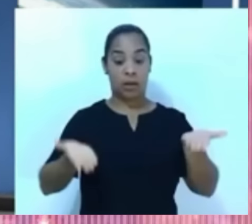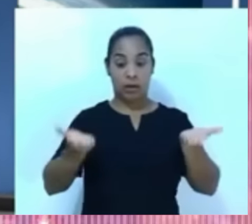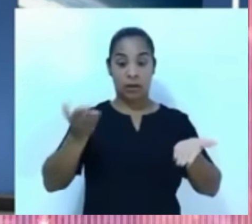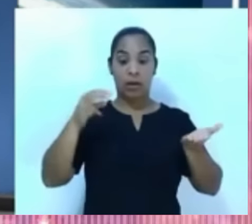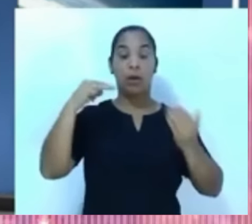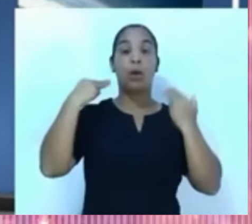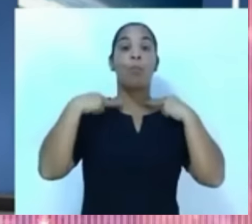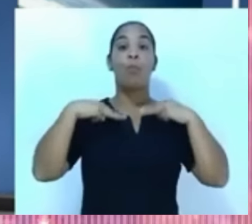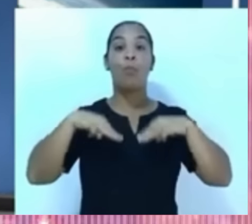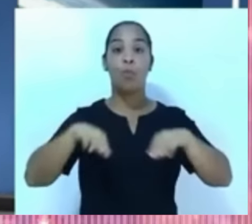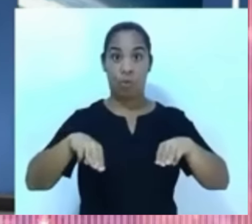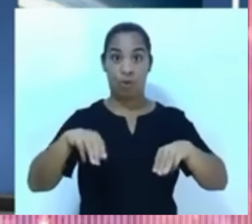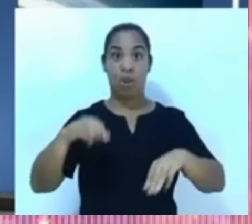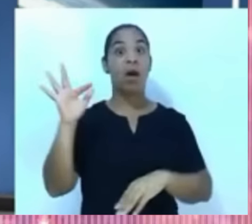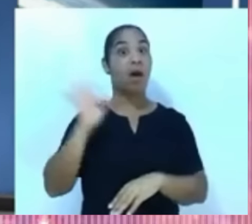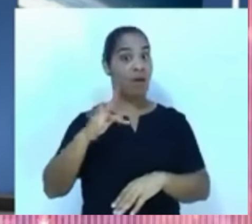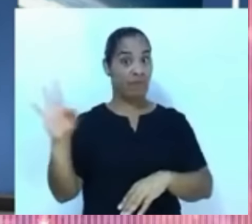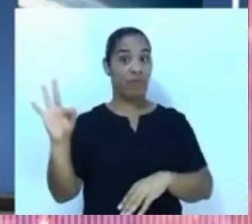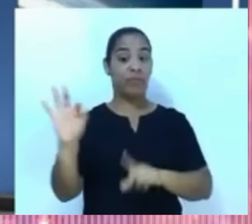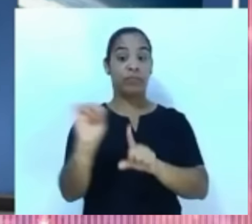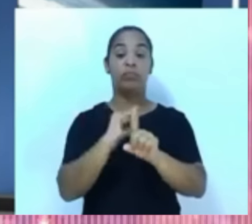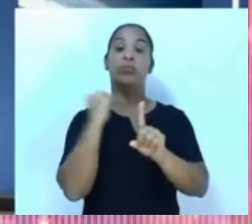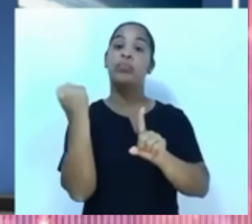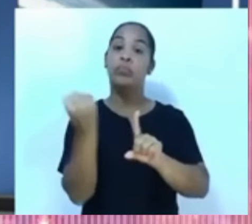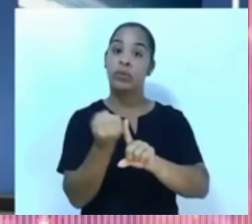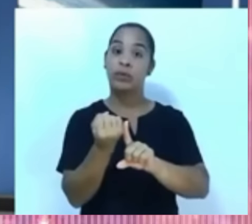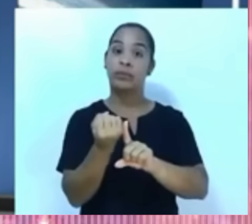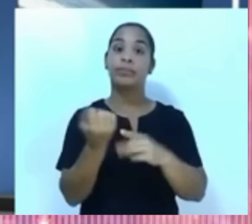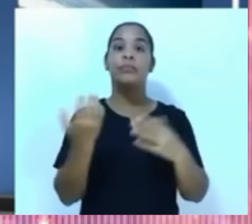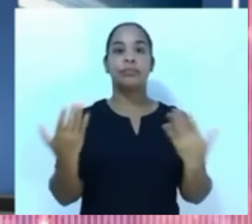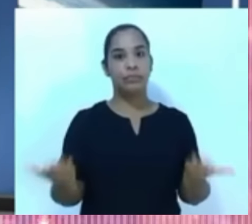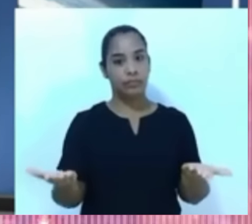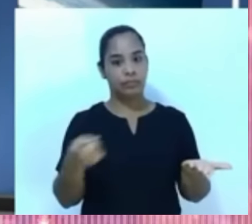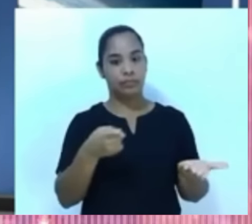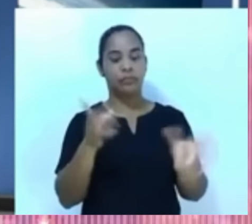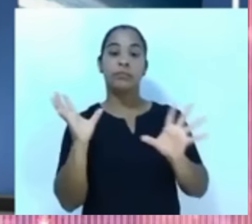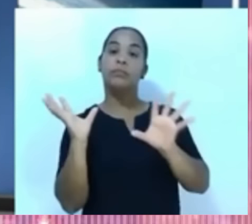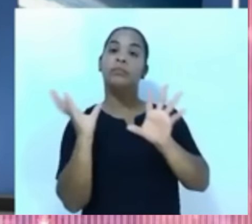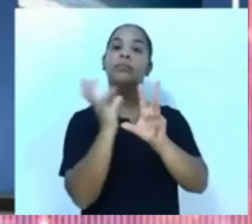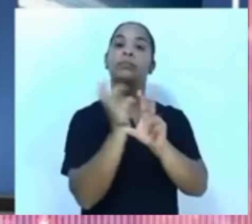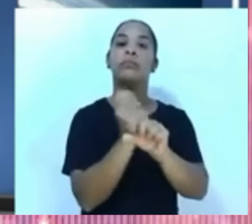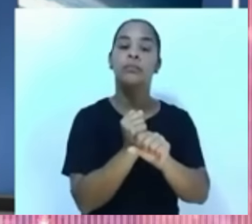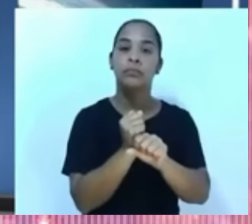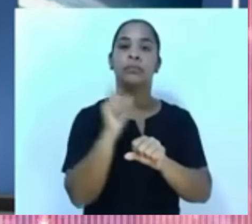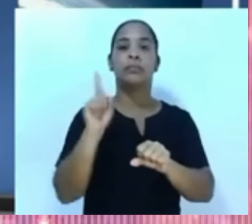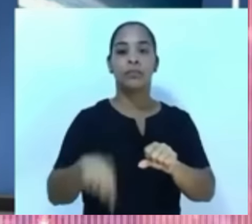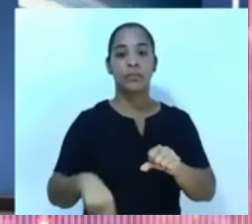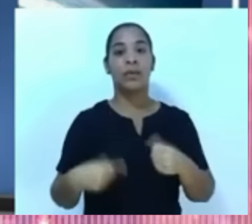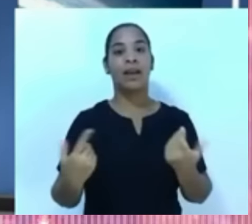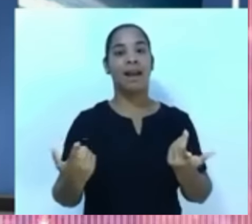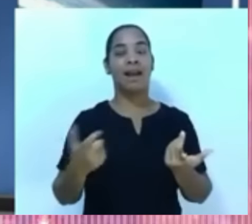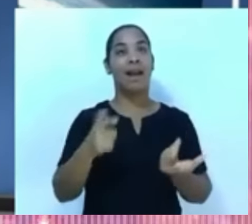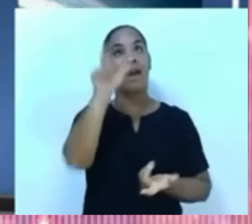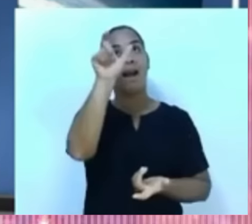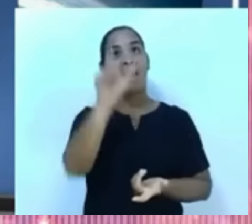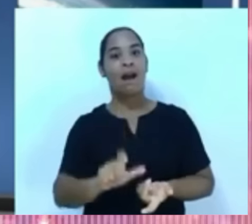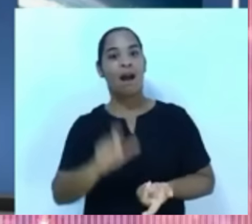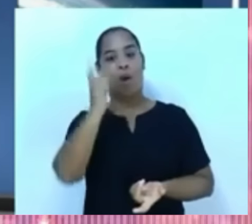fisiológico e equilíbrio social então nós chamaremos a isito tradicional como uma pessoa